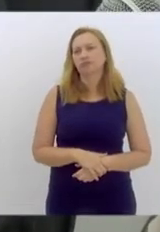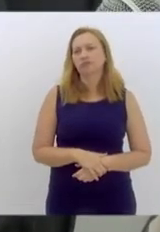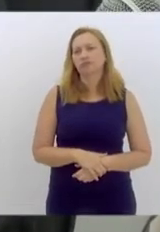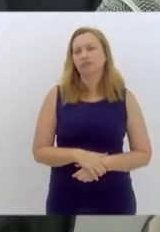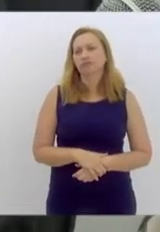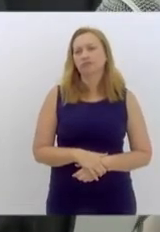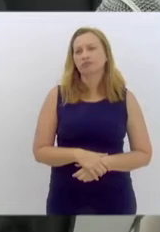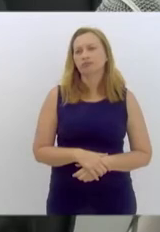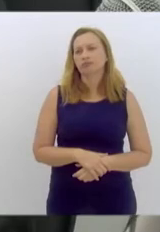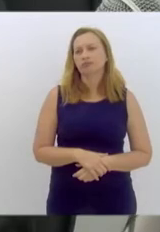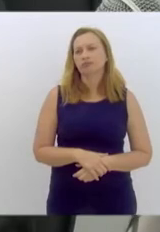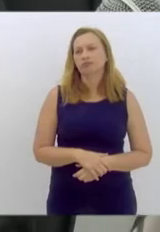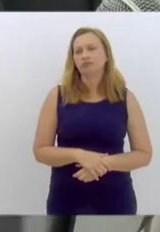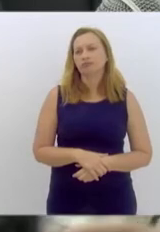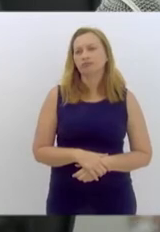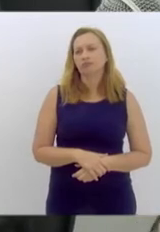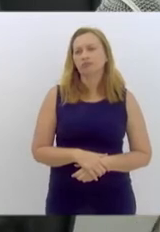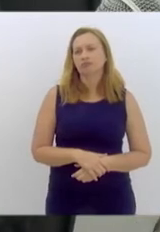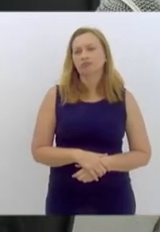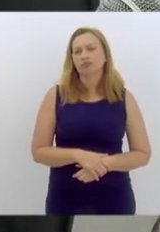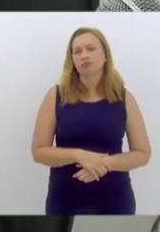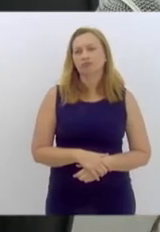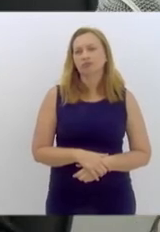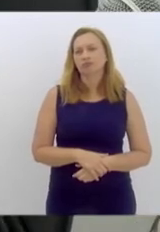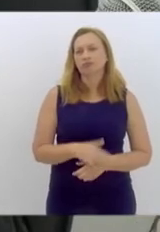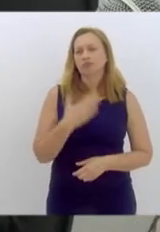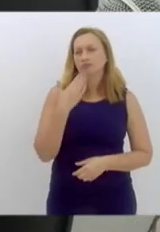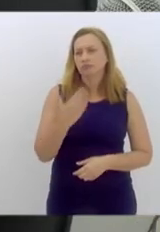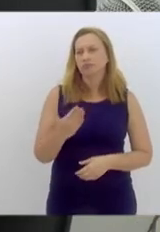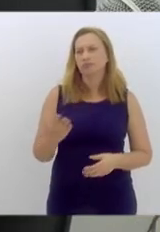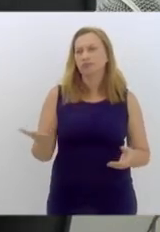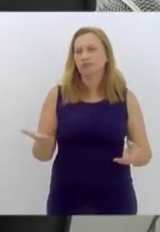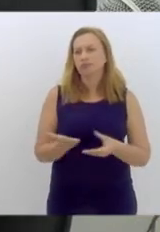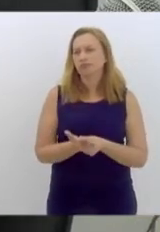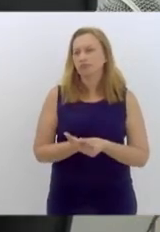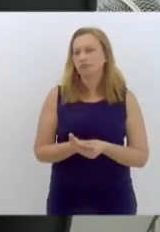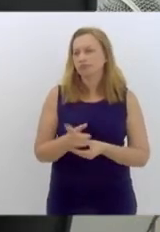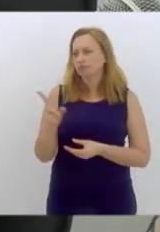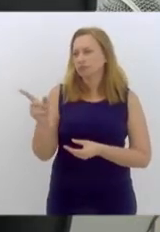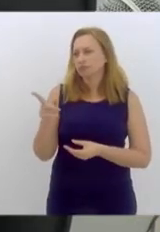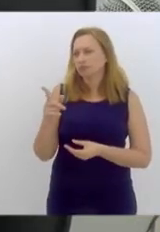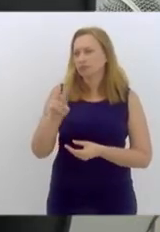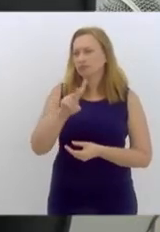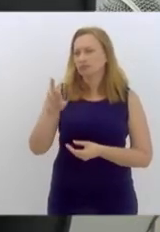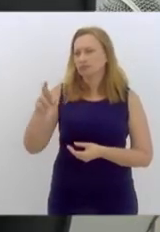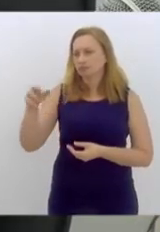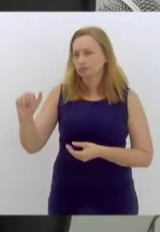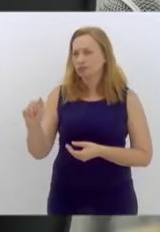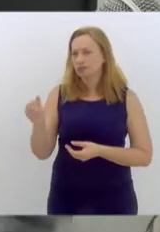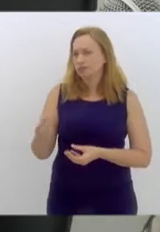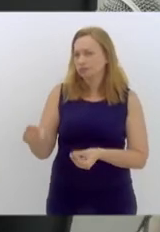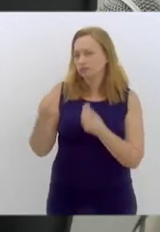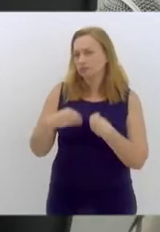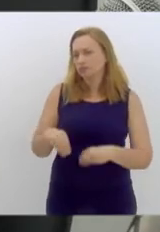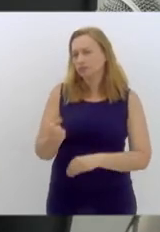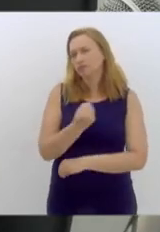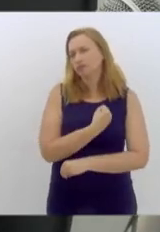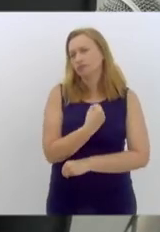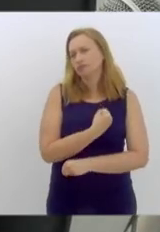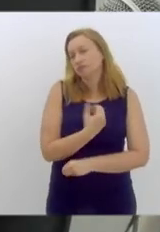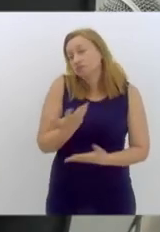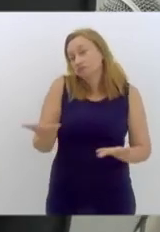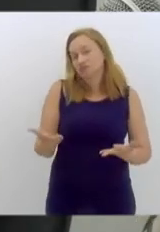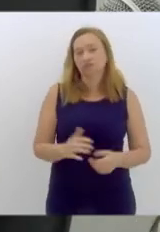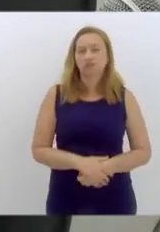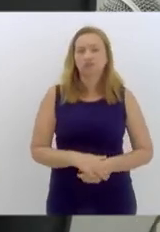o cópia de inteiro teor do processo que a Vera vai nos passar o número. É a única forma,